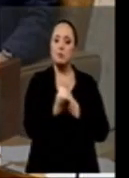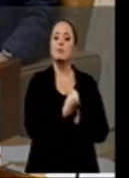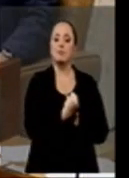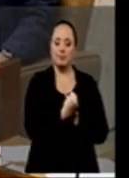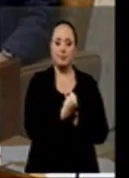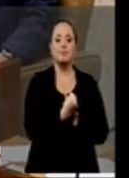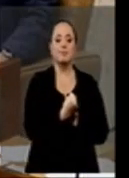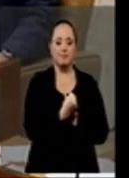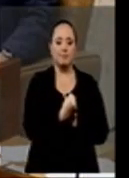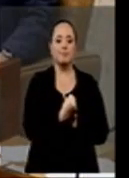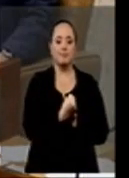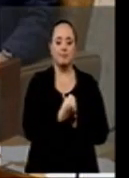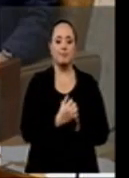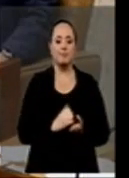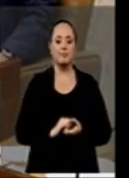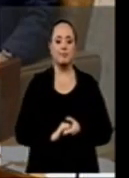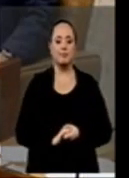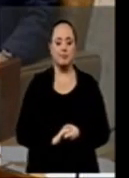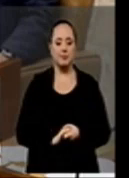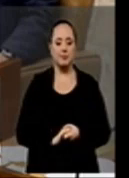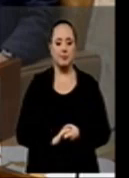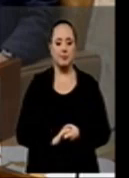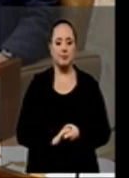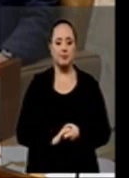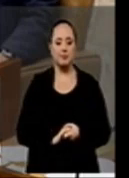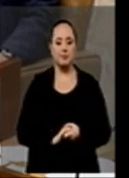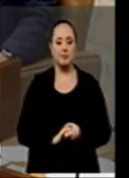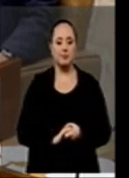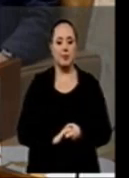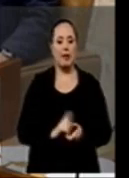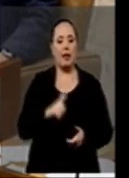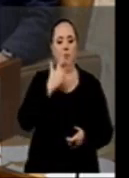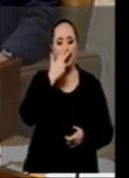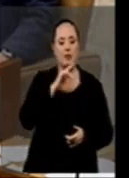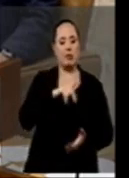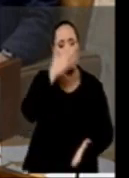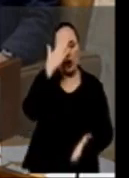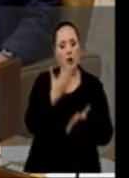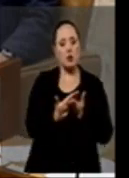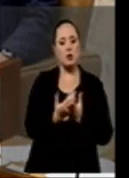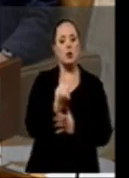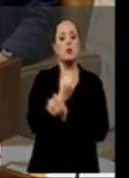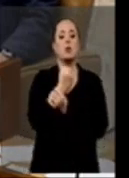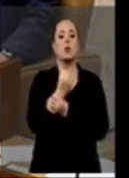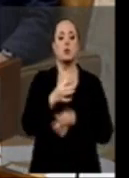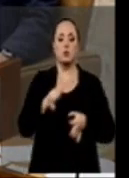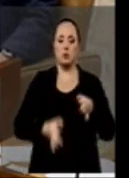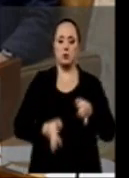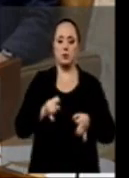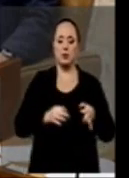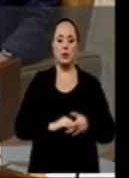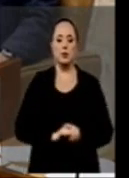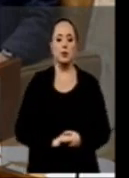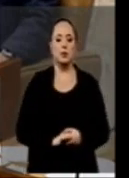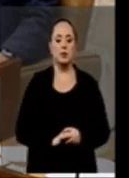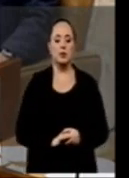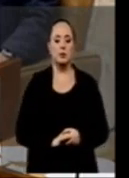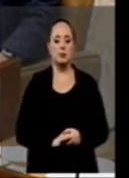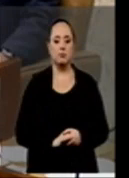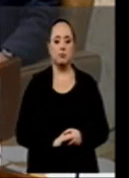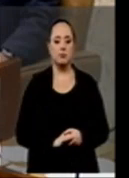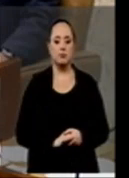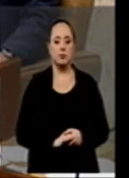social é aniquilar a segurança jurídica não há democracia